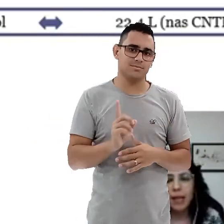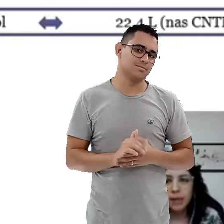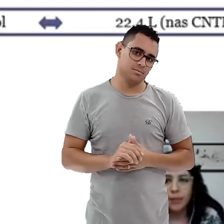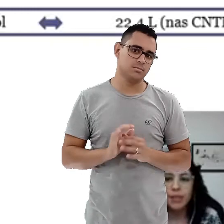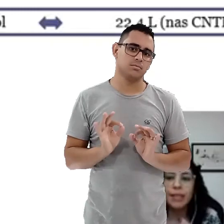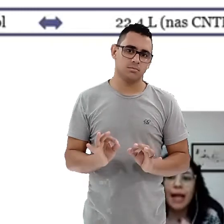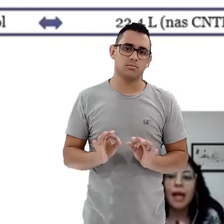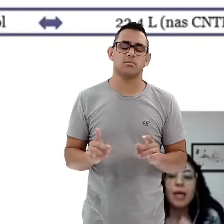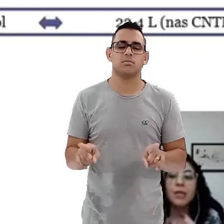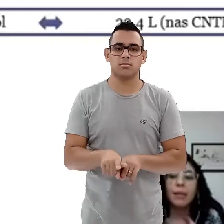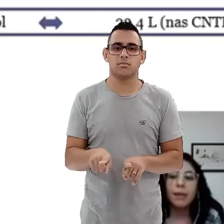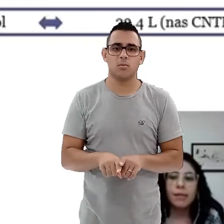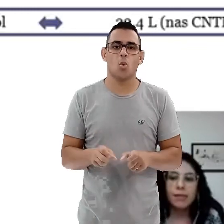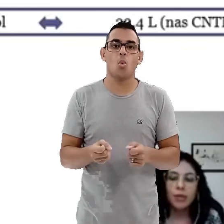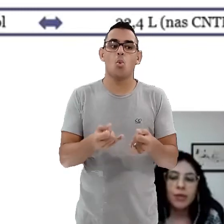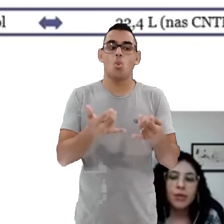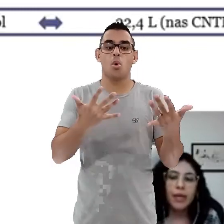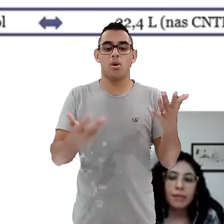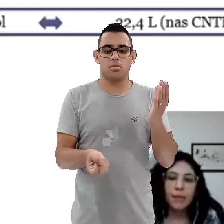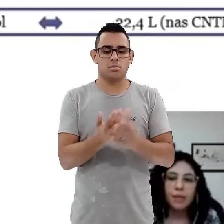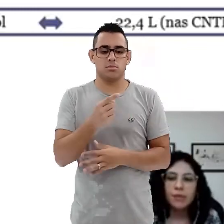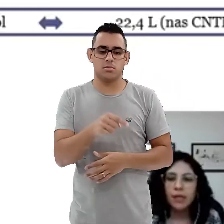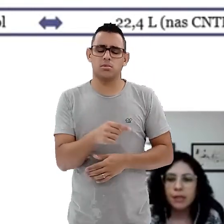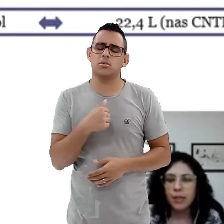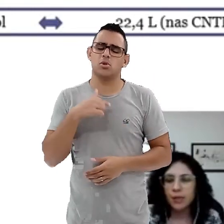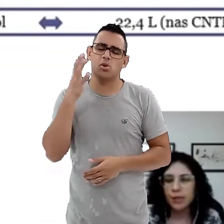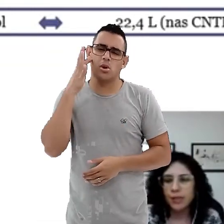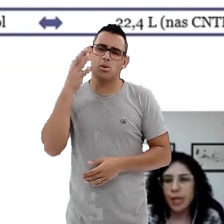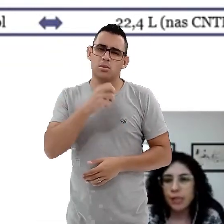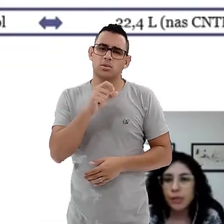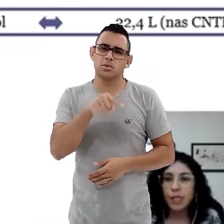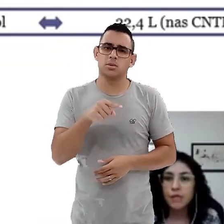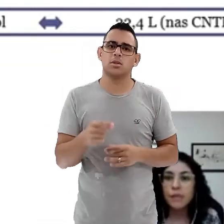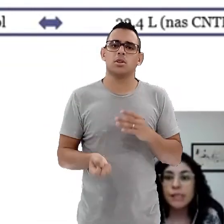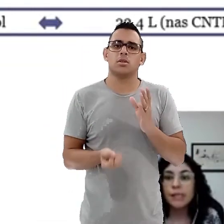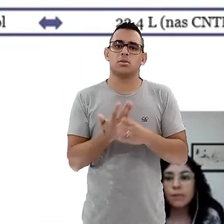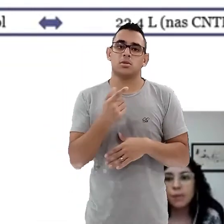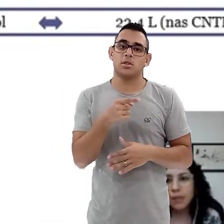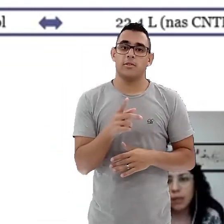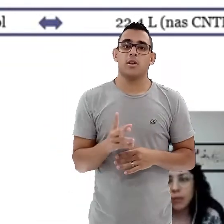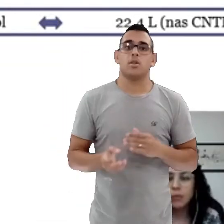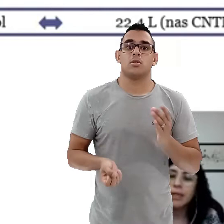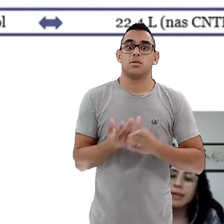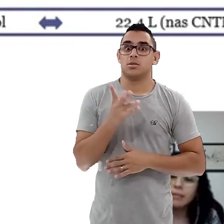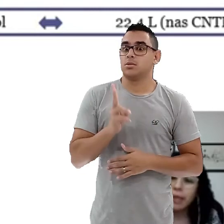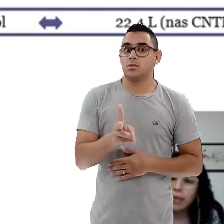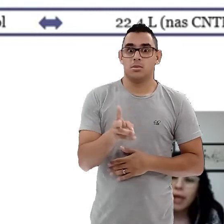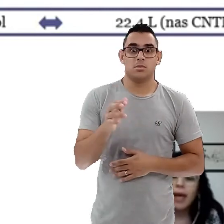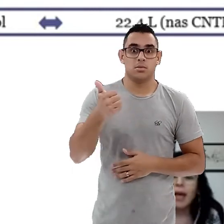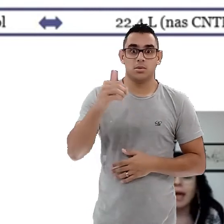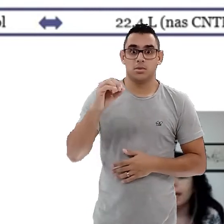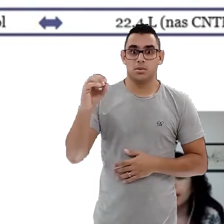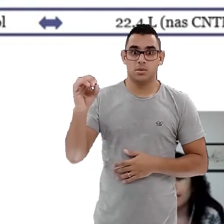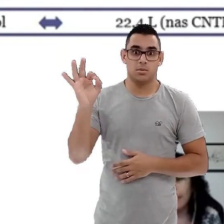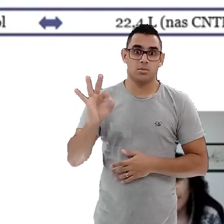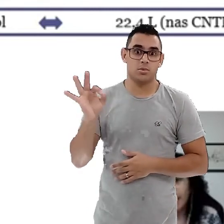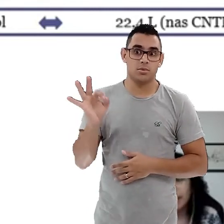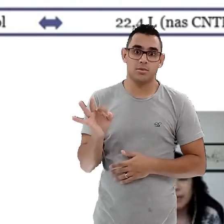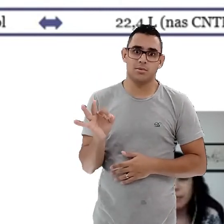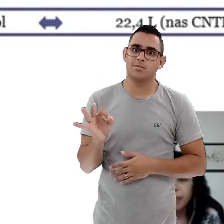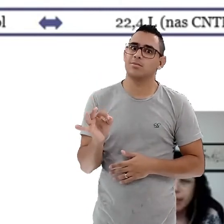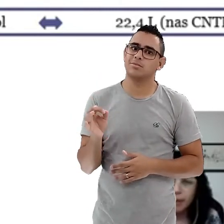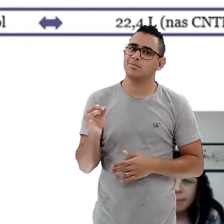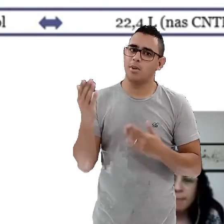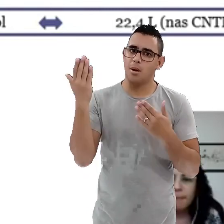da reação. A gente está estabelecendo que os rendimentos das nossas reações eles vão ser 100%, o que também, na